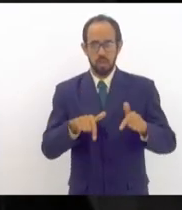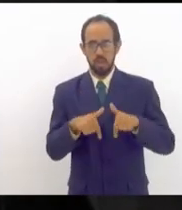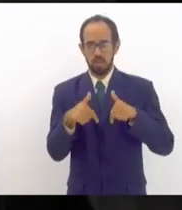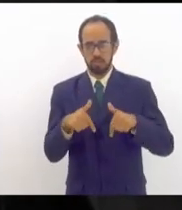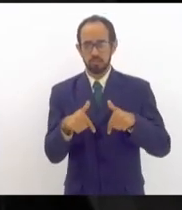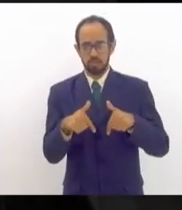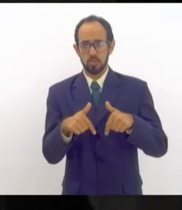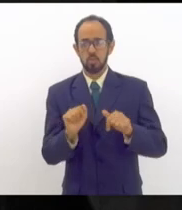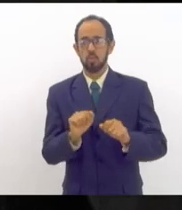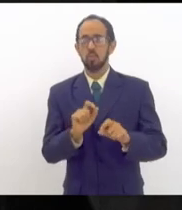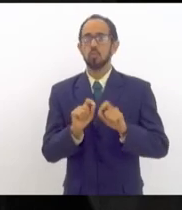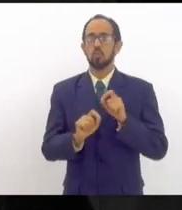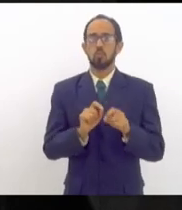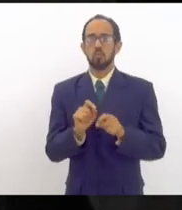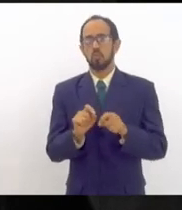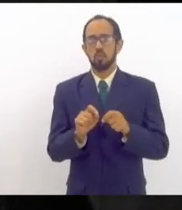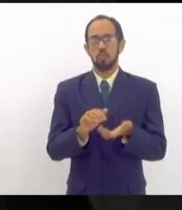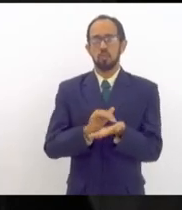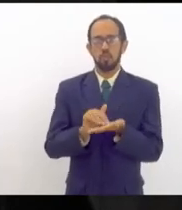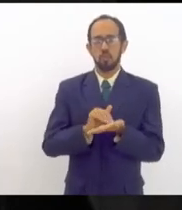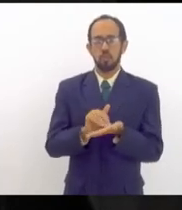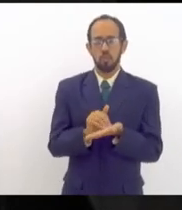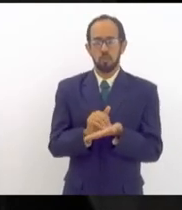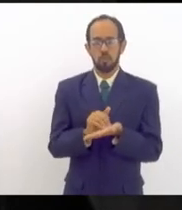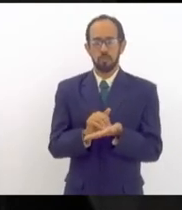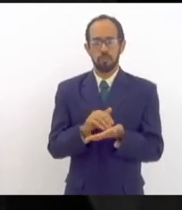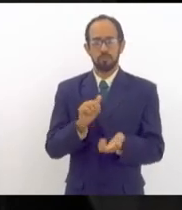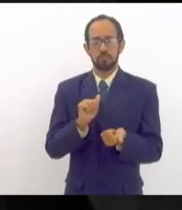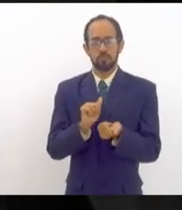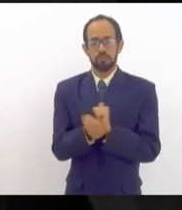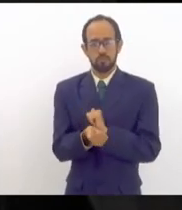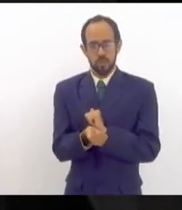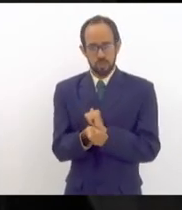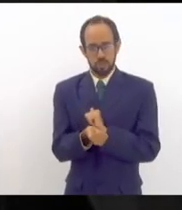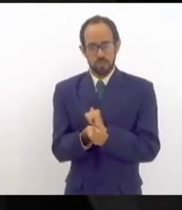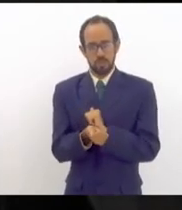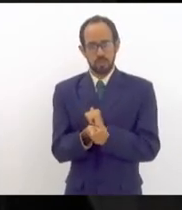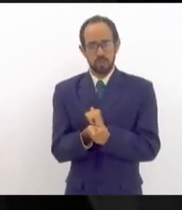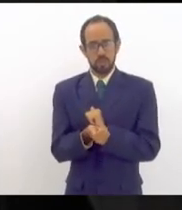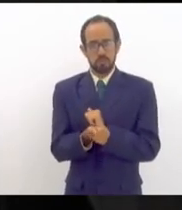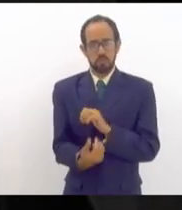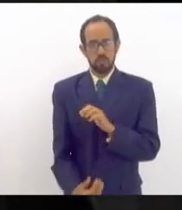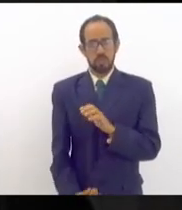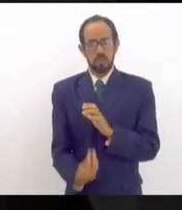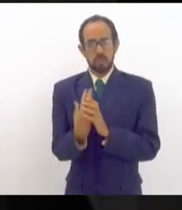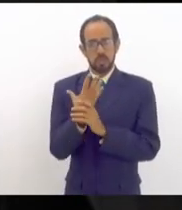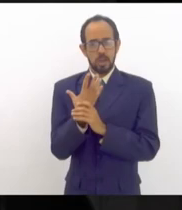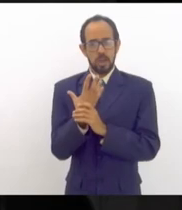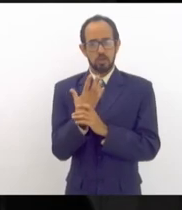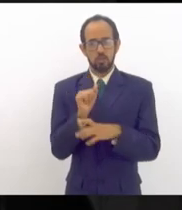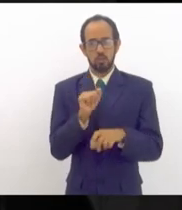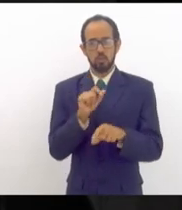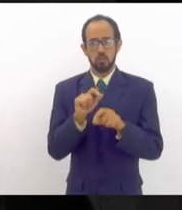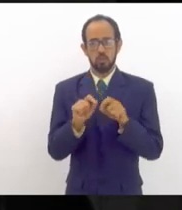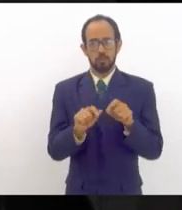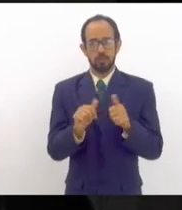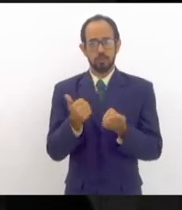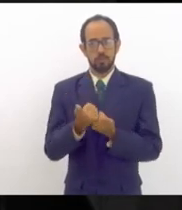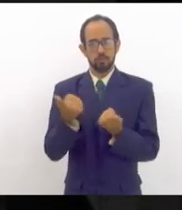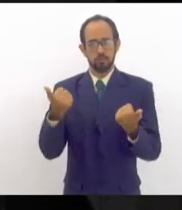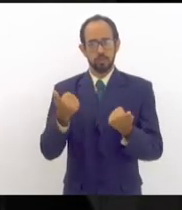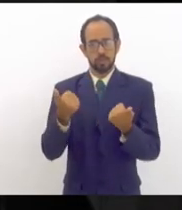da Secretaria de Esporte por ter criado a